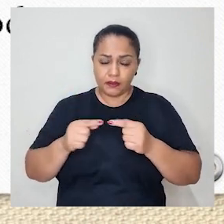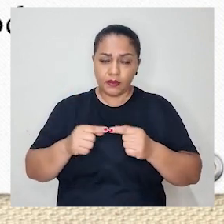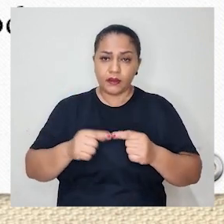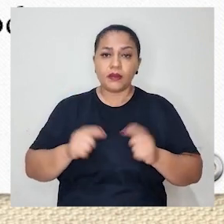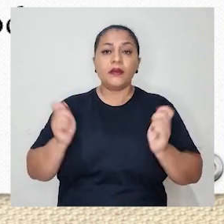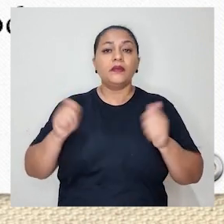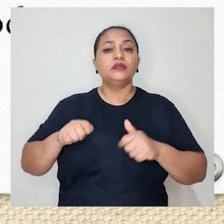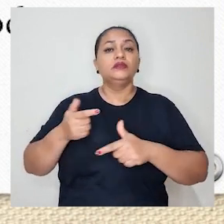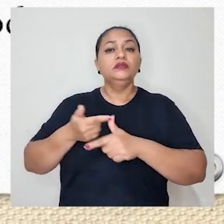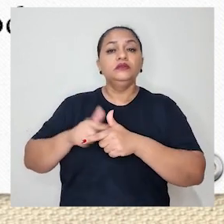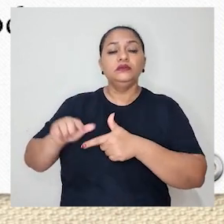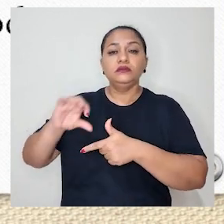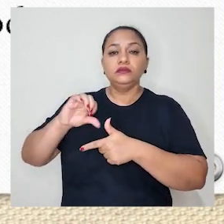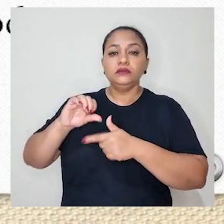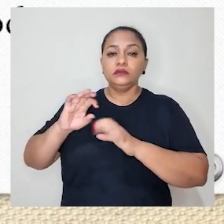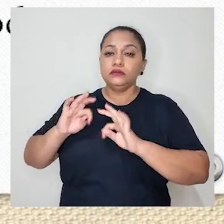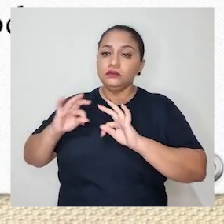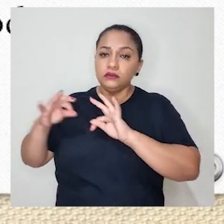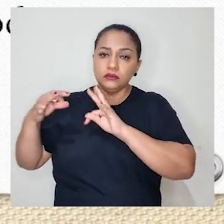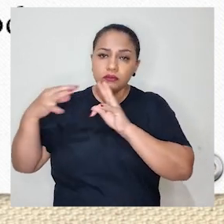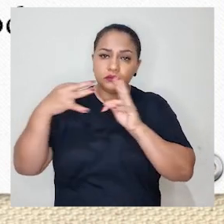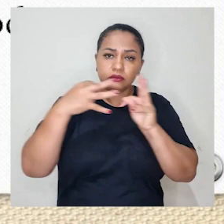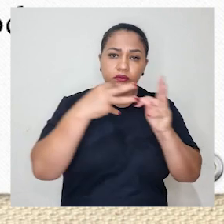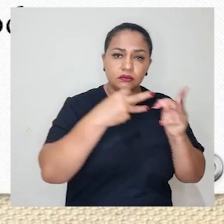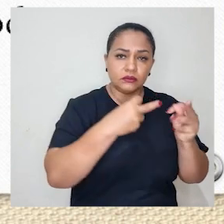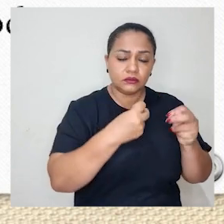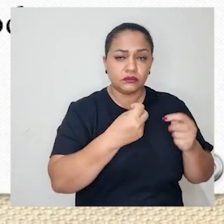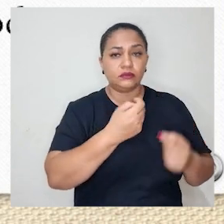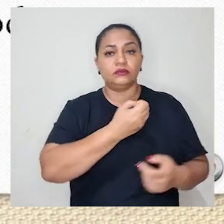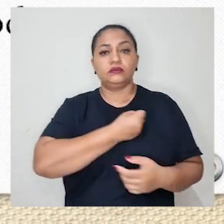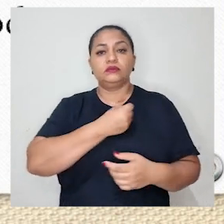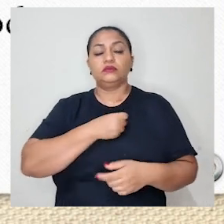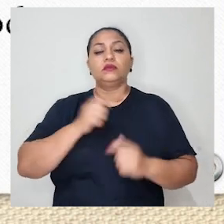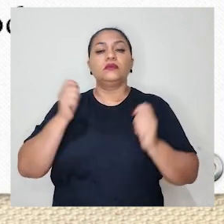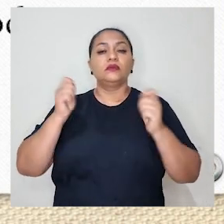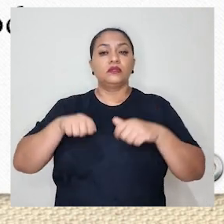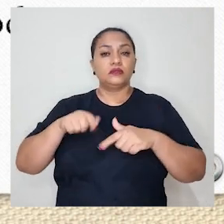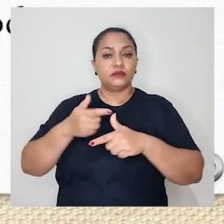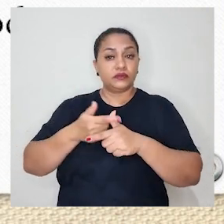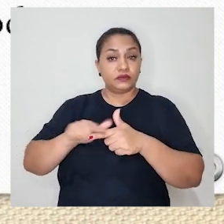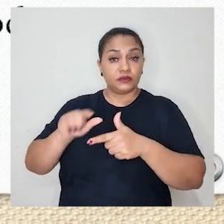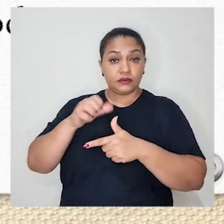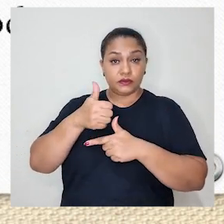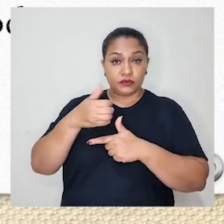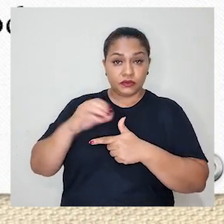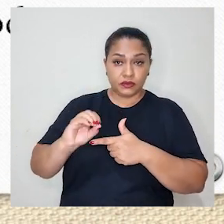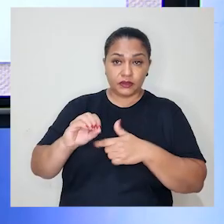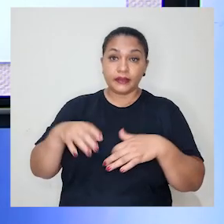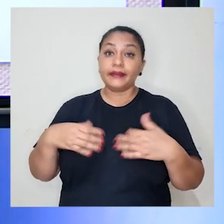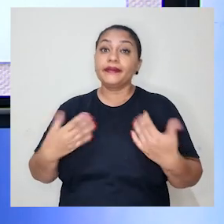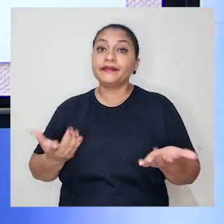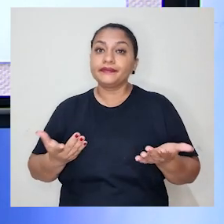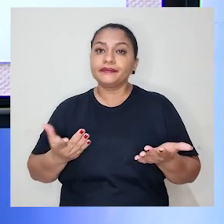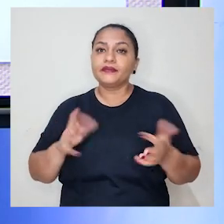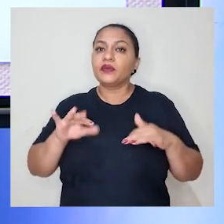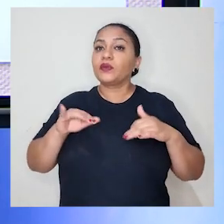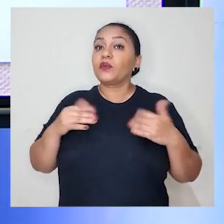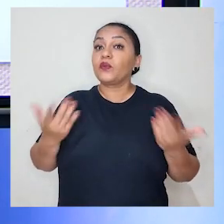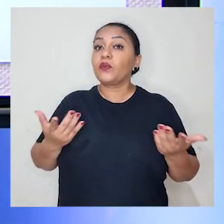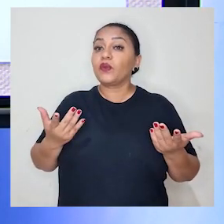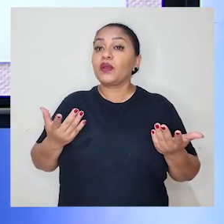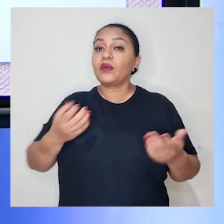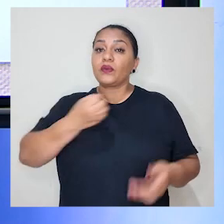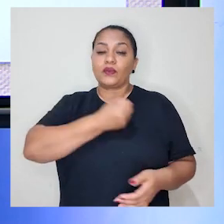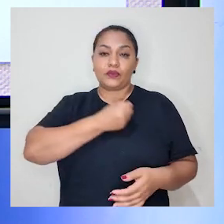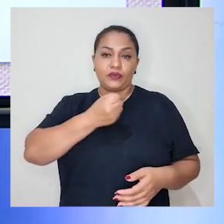9, e o número formado por todos os 10 algarismos seja divisível por 10. E aí, qual